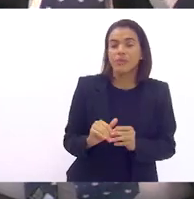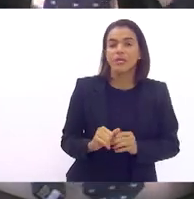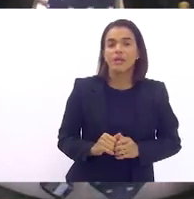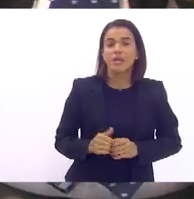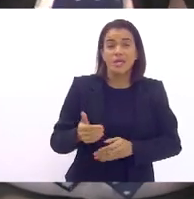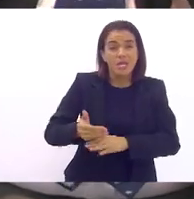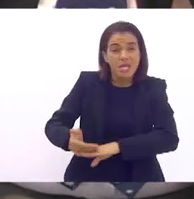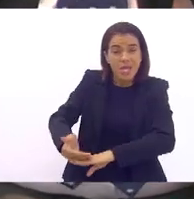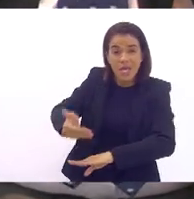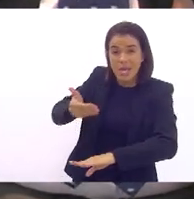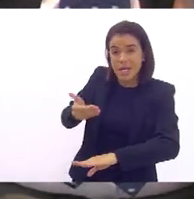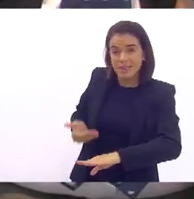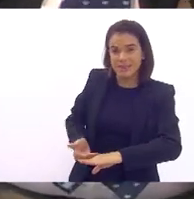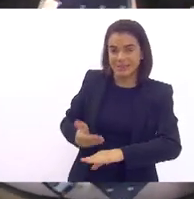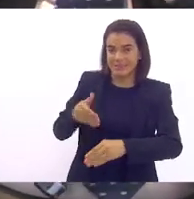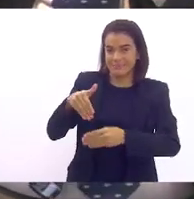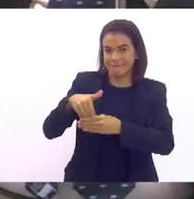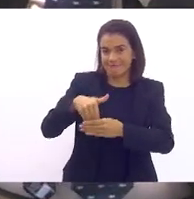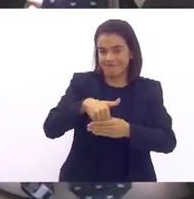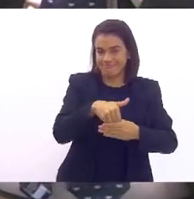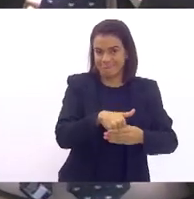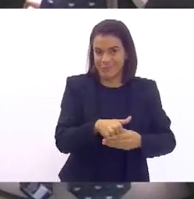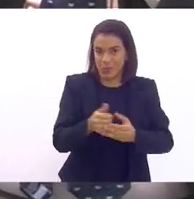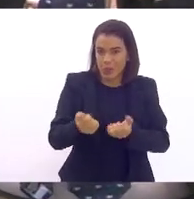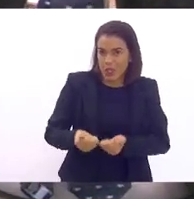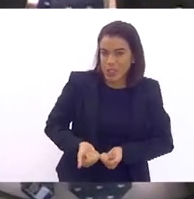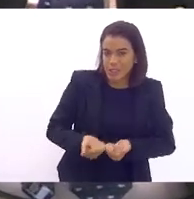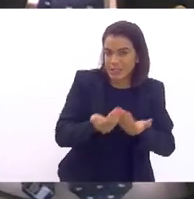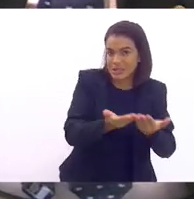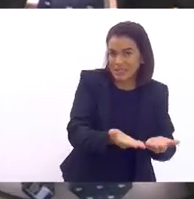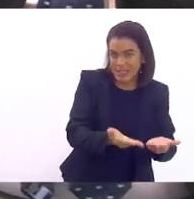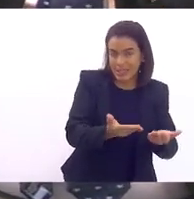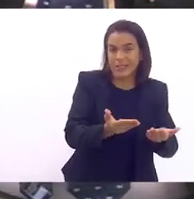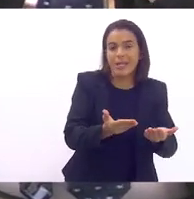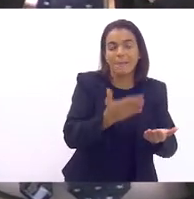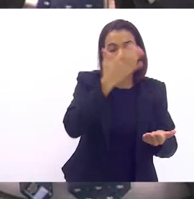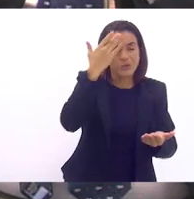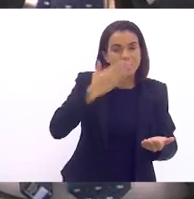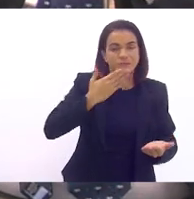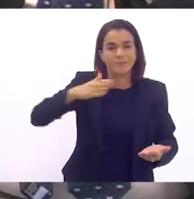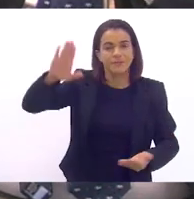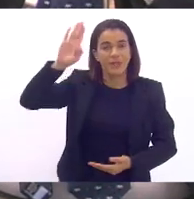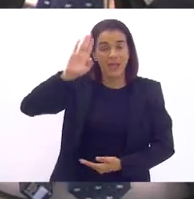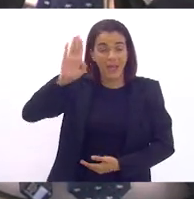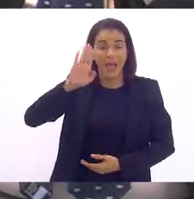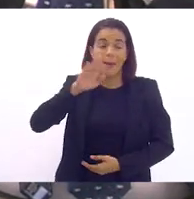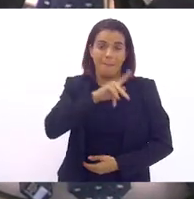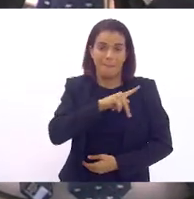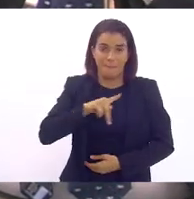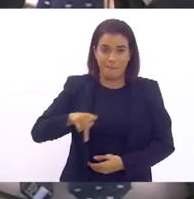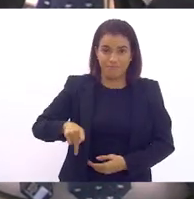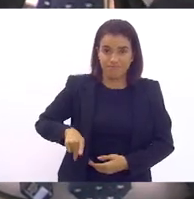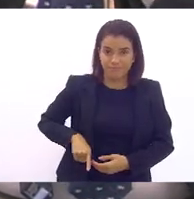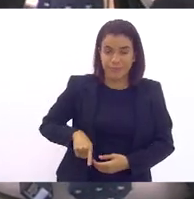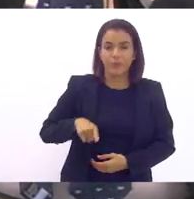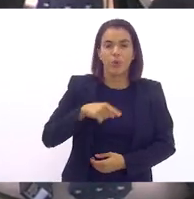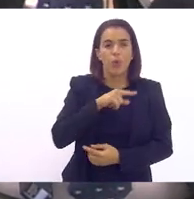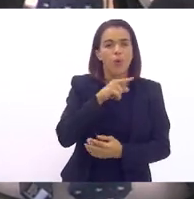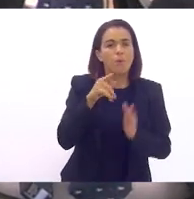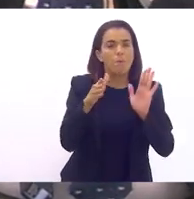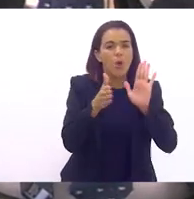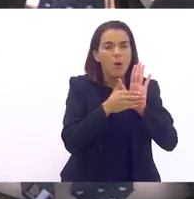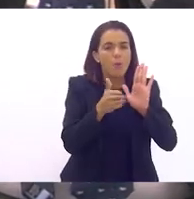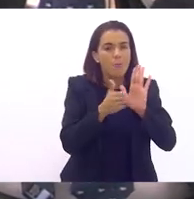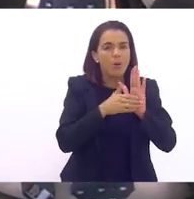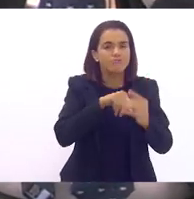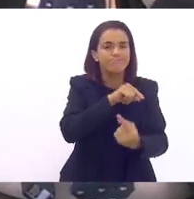antes da eleição nós entregamos aos presidenciáveis documentos com propostas objetivas que